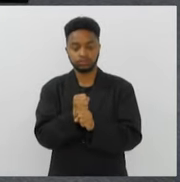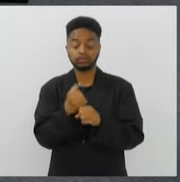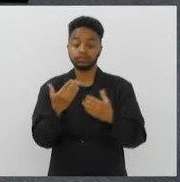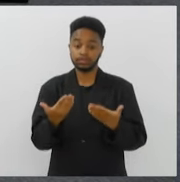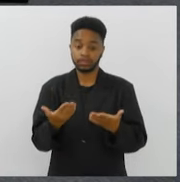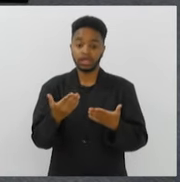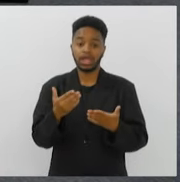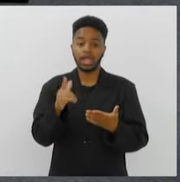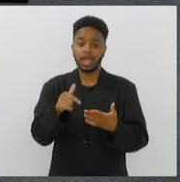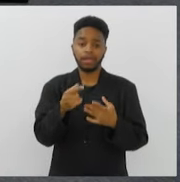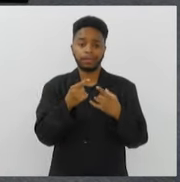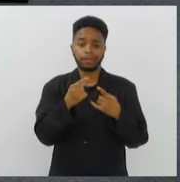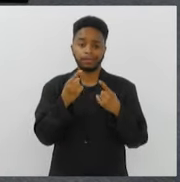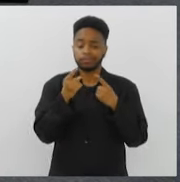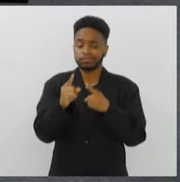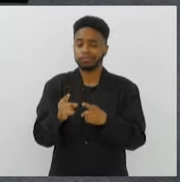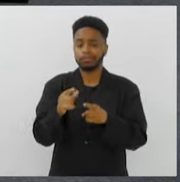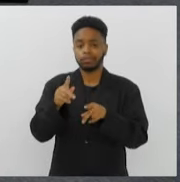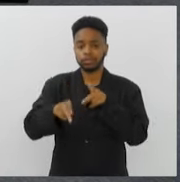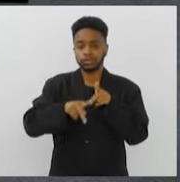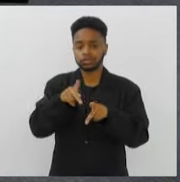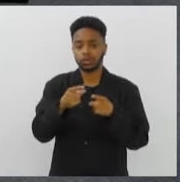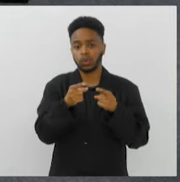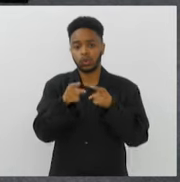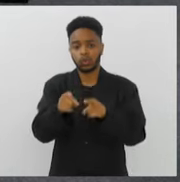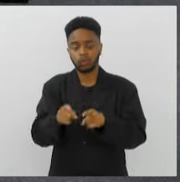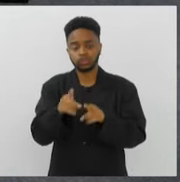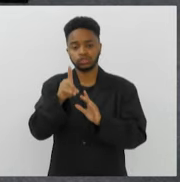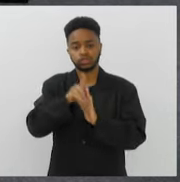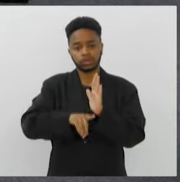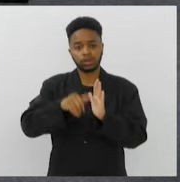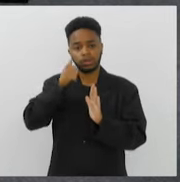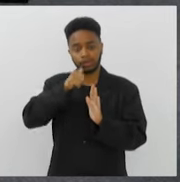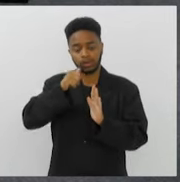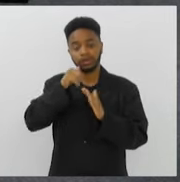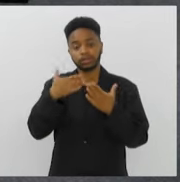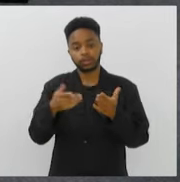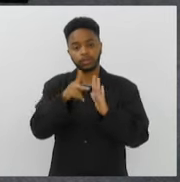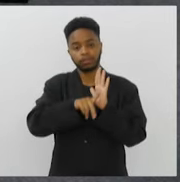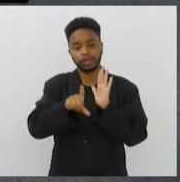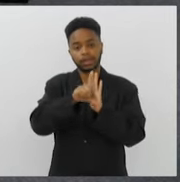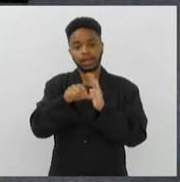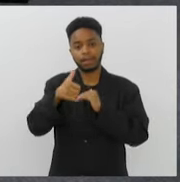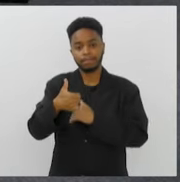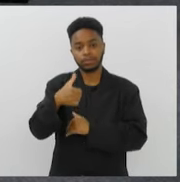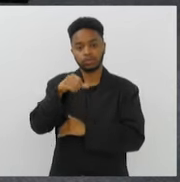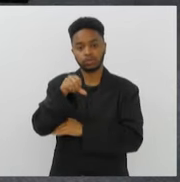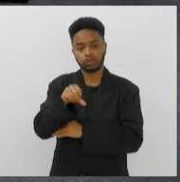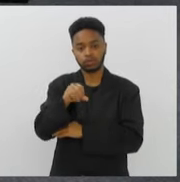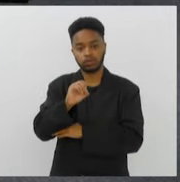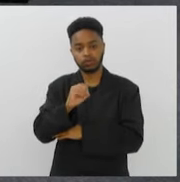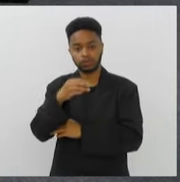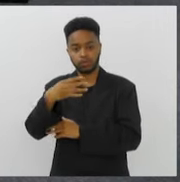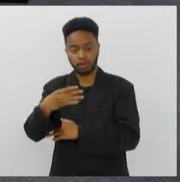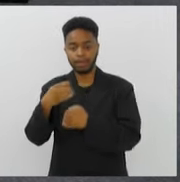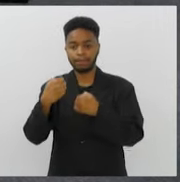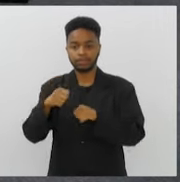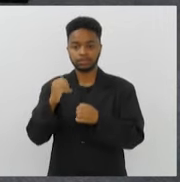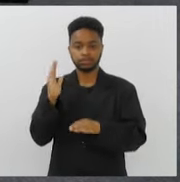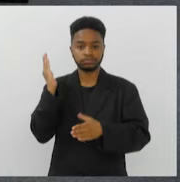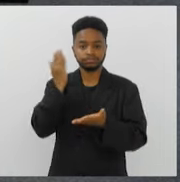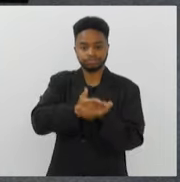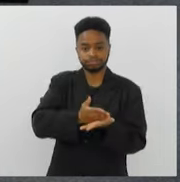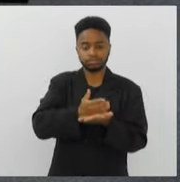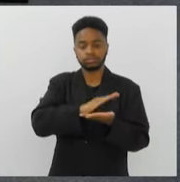com o direito e com a luta das mulheres, e o PL 1904, ele deve ser derrotado como amplamente